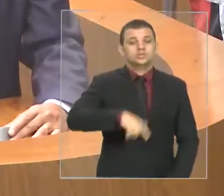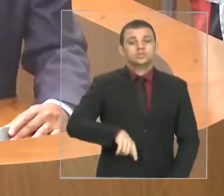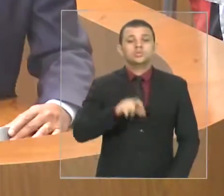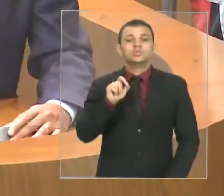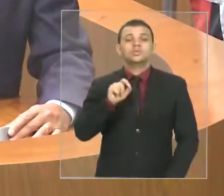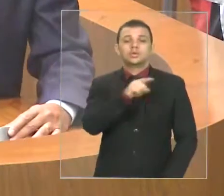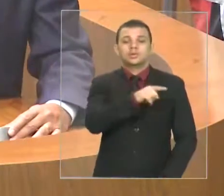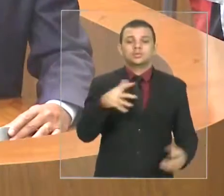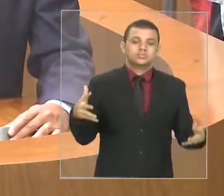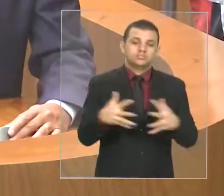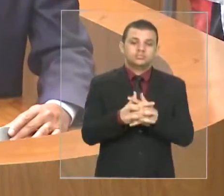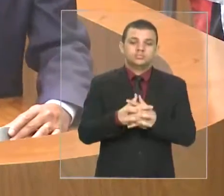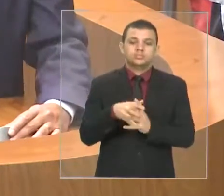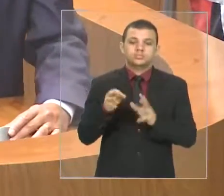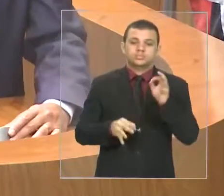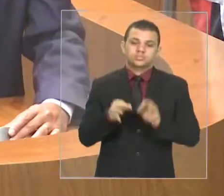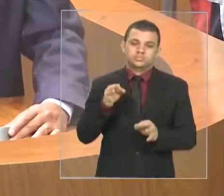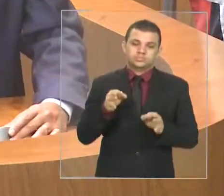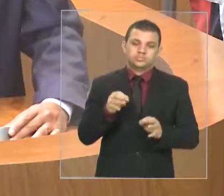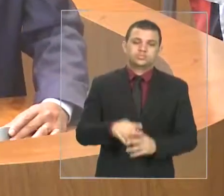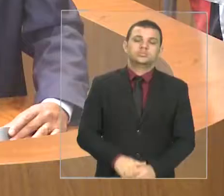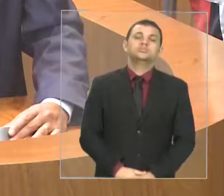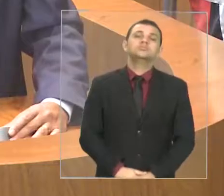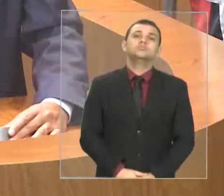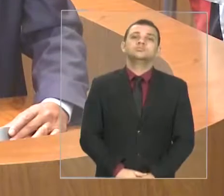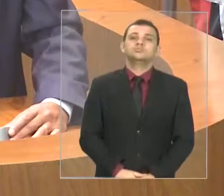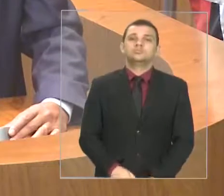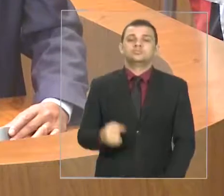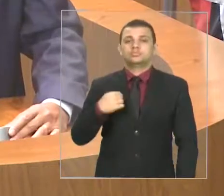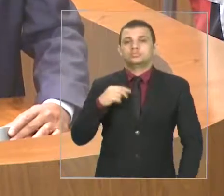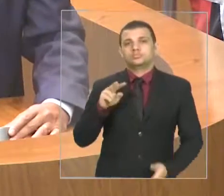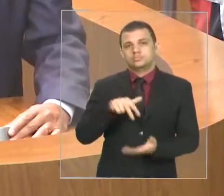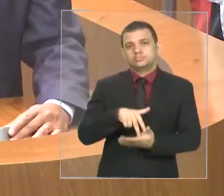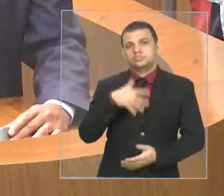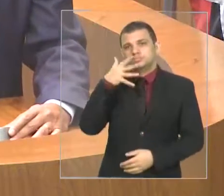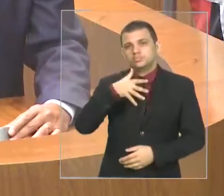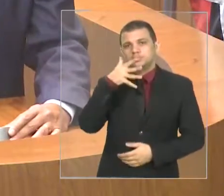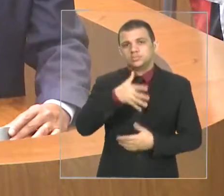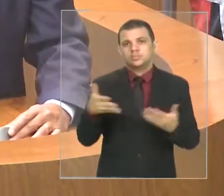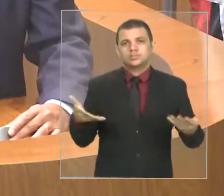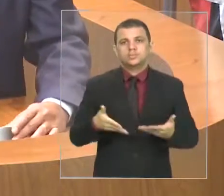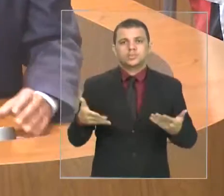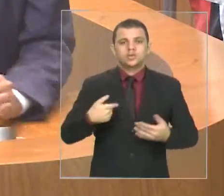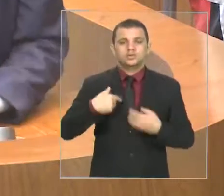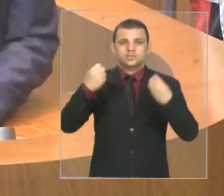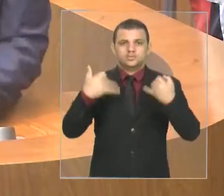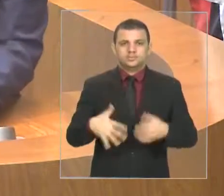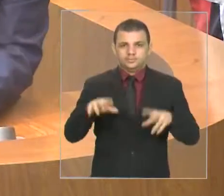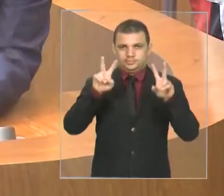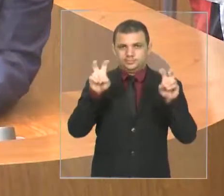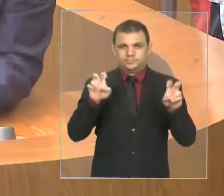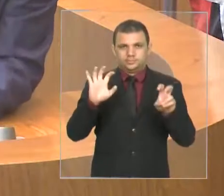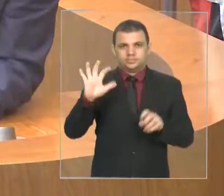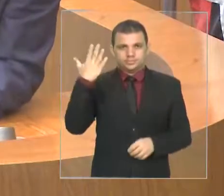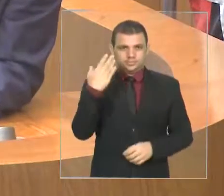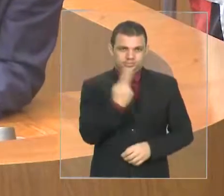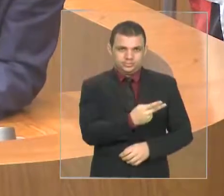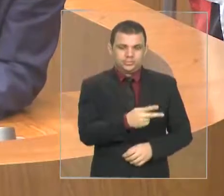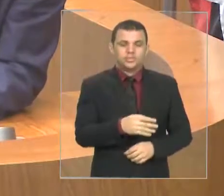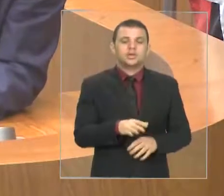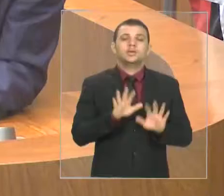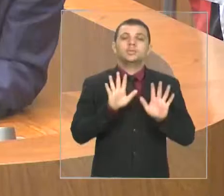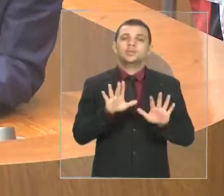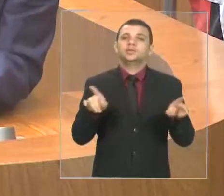de justiça. Eu uso esta tribuna não só para comentar esse caso, mas para pedir,